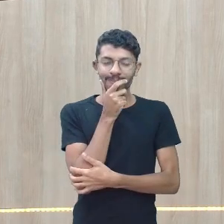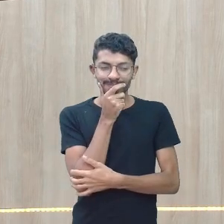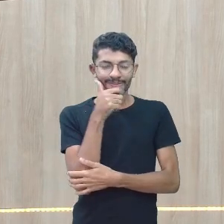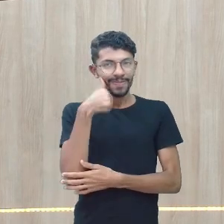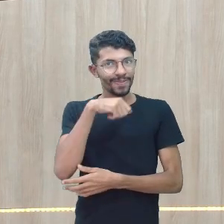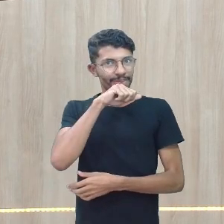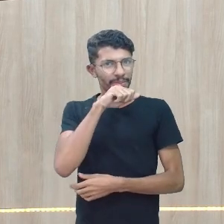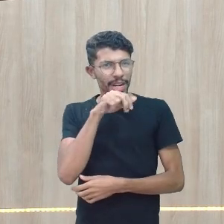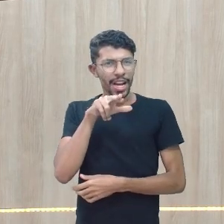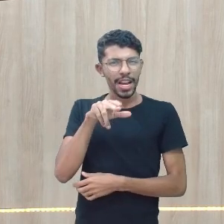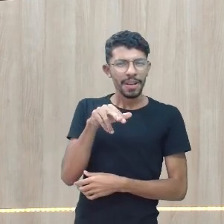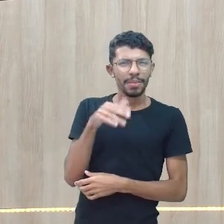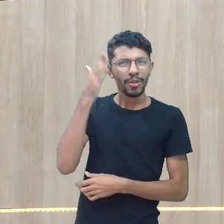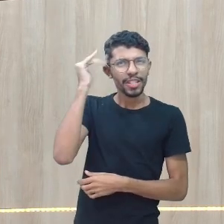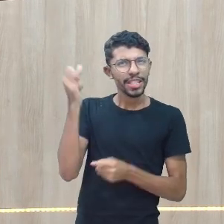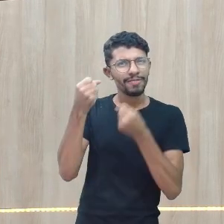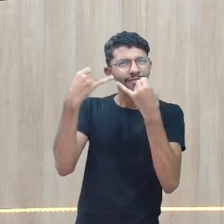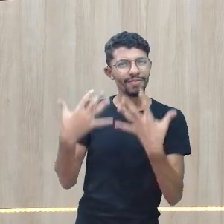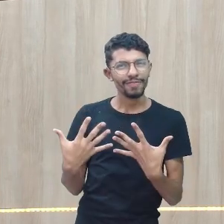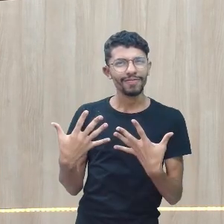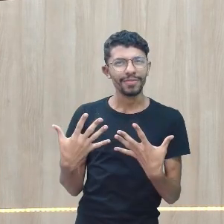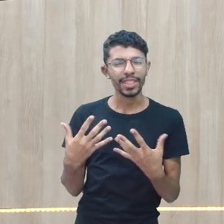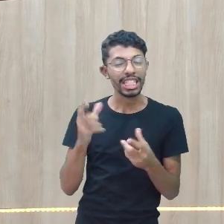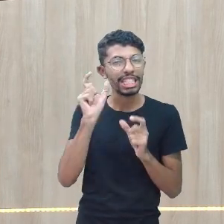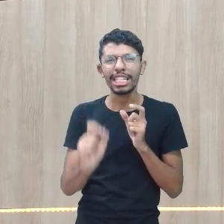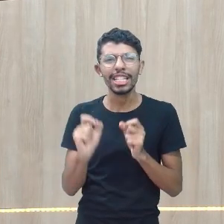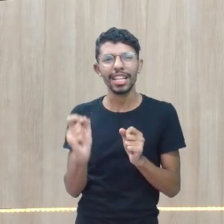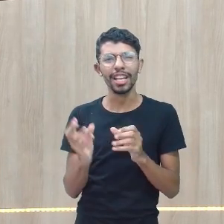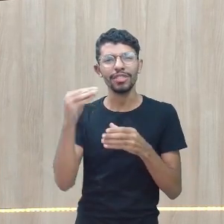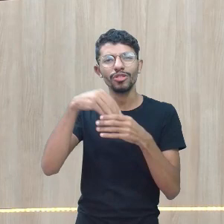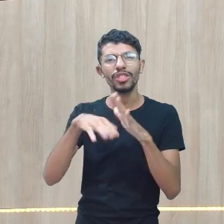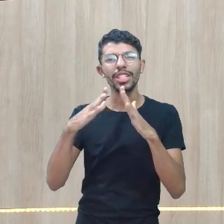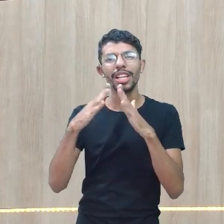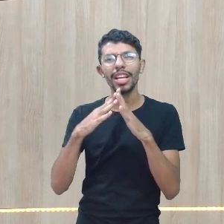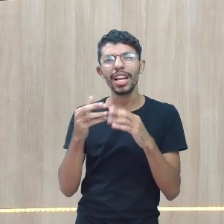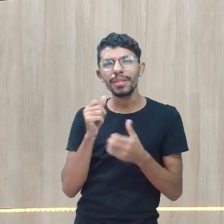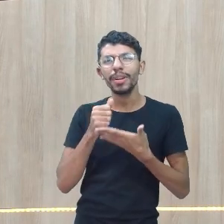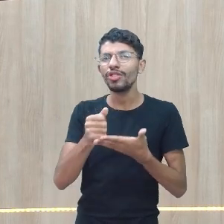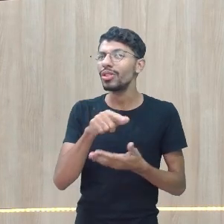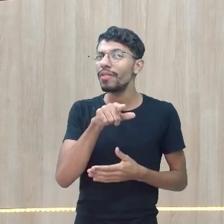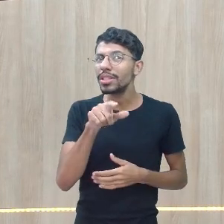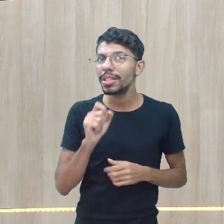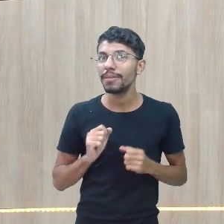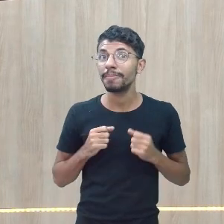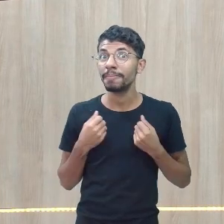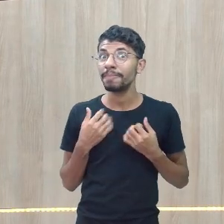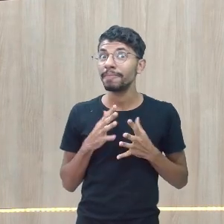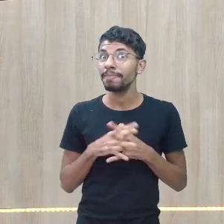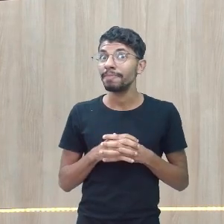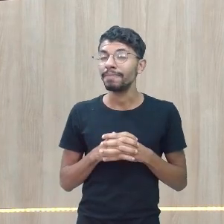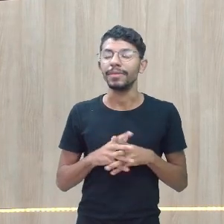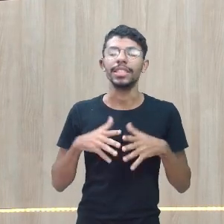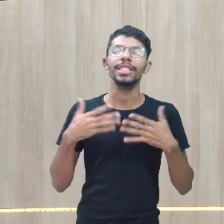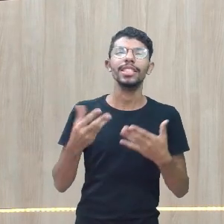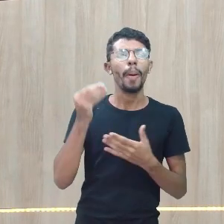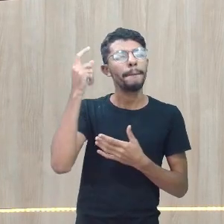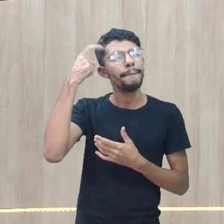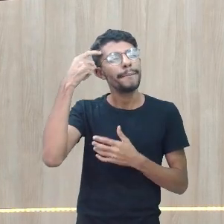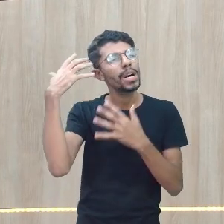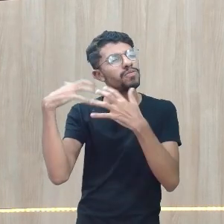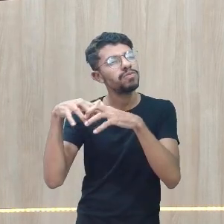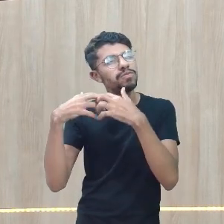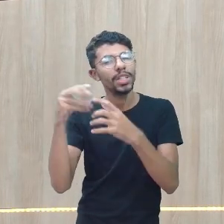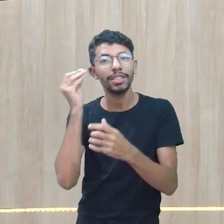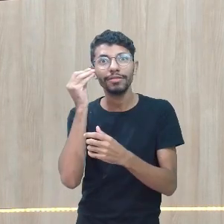irmão sabe explicar? Quem é que está em casa aí para te ajudar? Se não tiver, não tem problema. Vai, pensa, tenta ver. Para